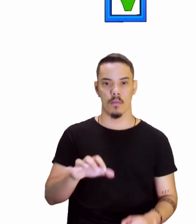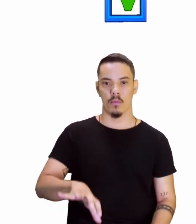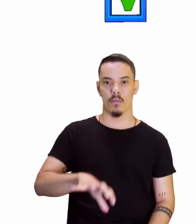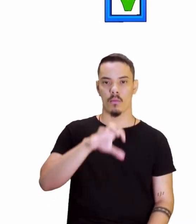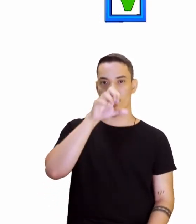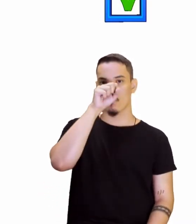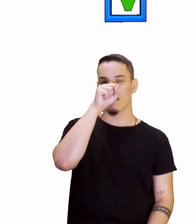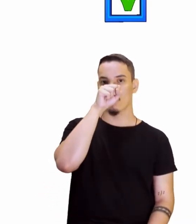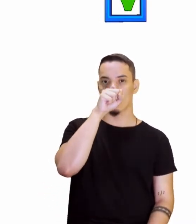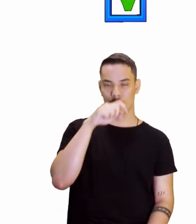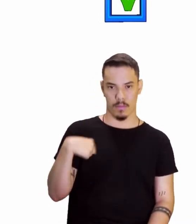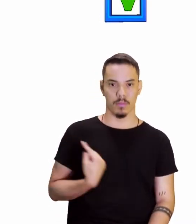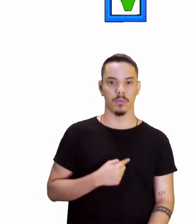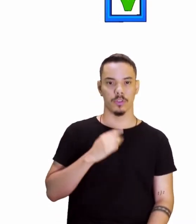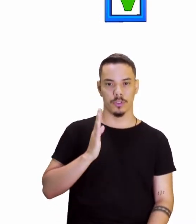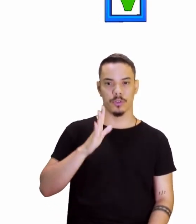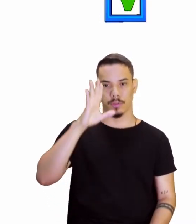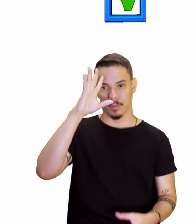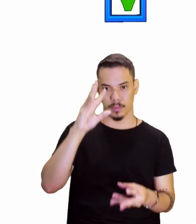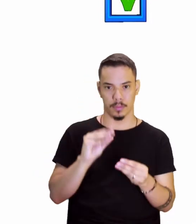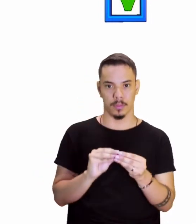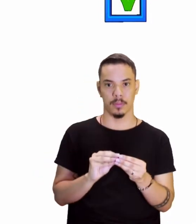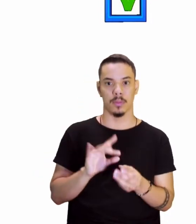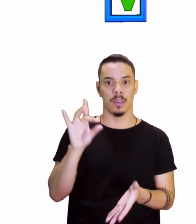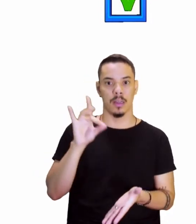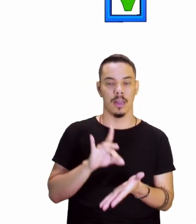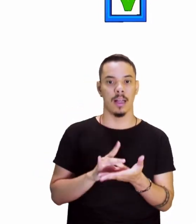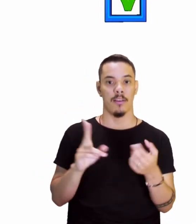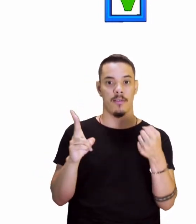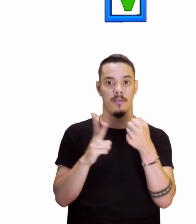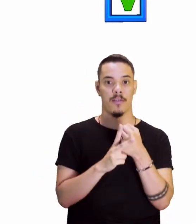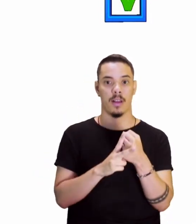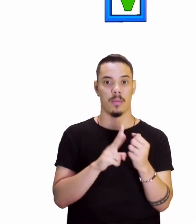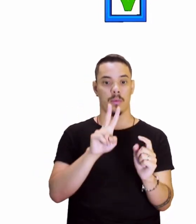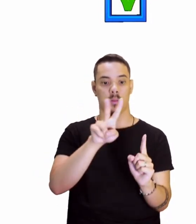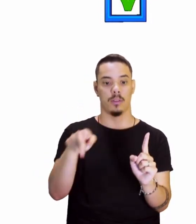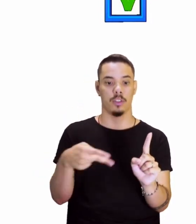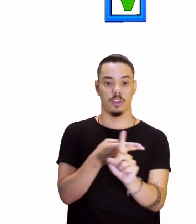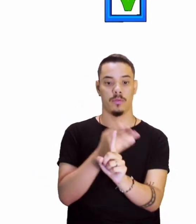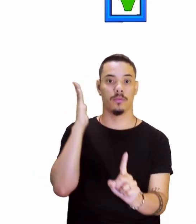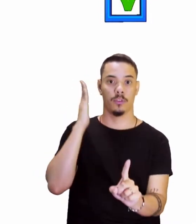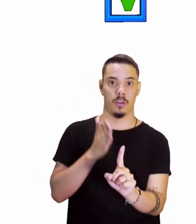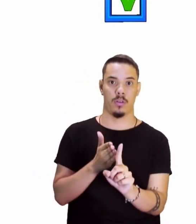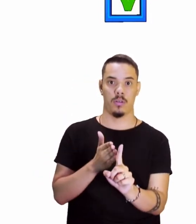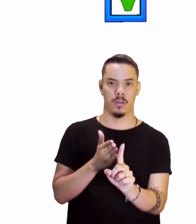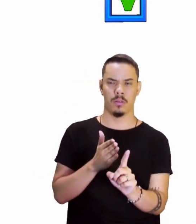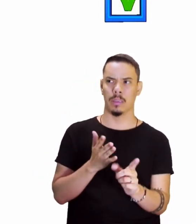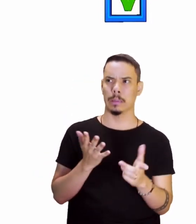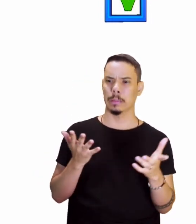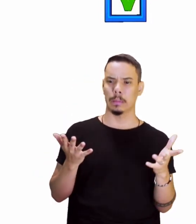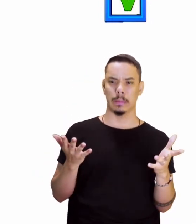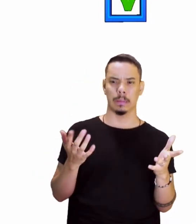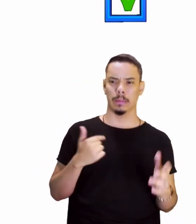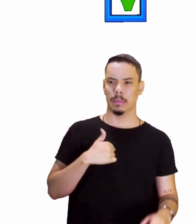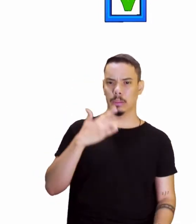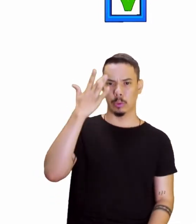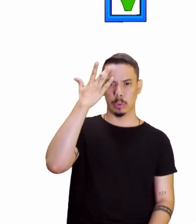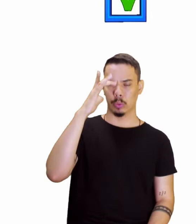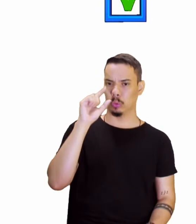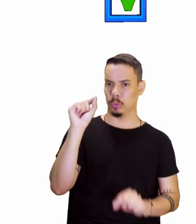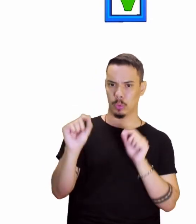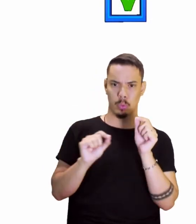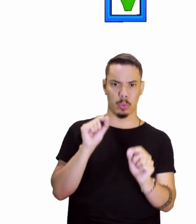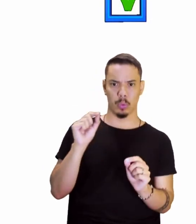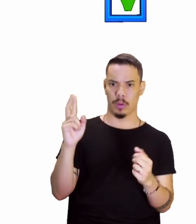que é cheirar, ele será verbo transitivo direto. Aí você sabe, professora, eu não sei o que é